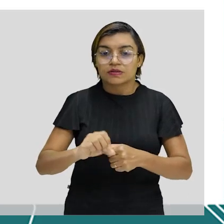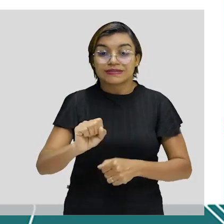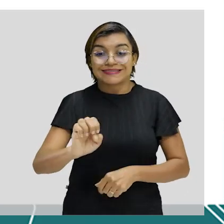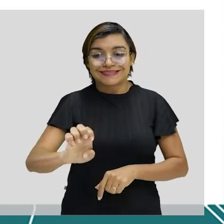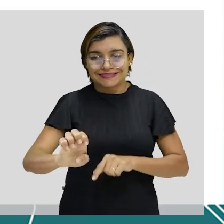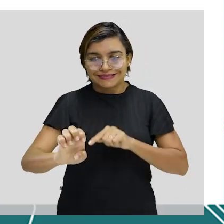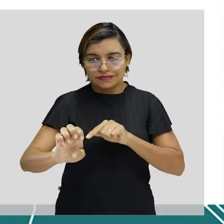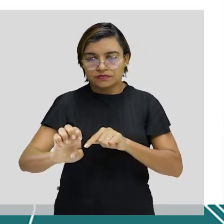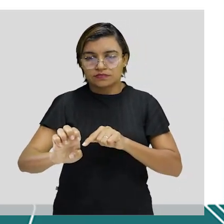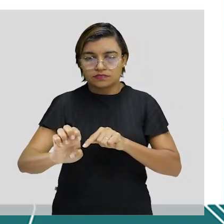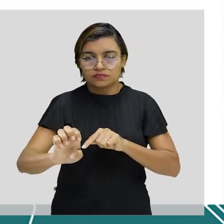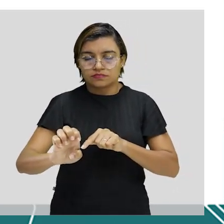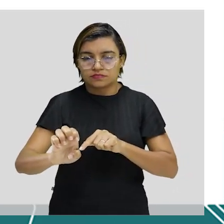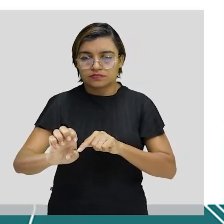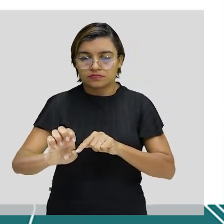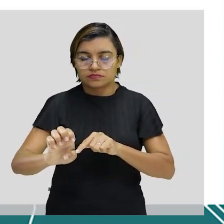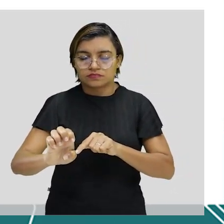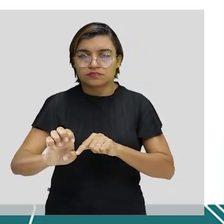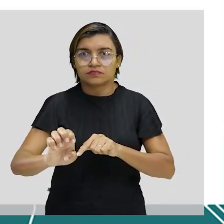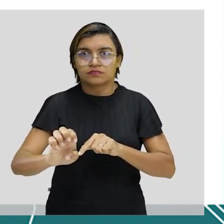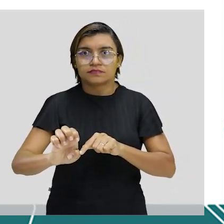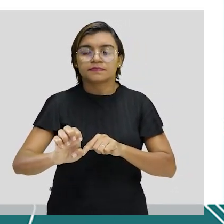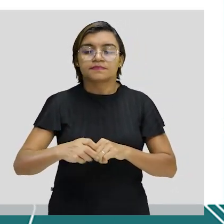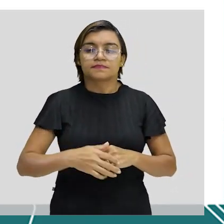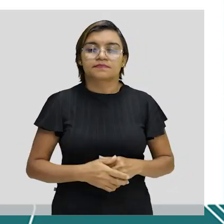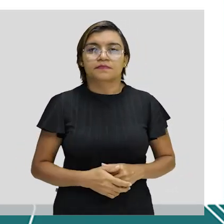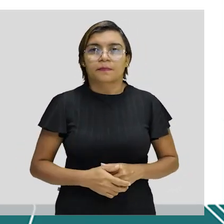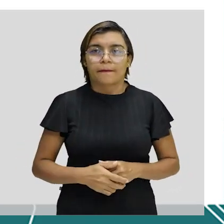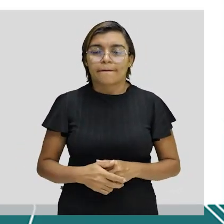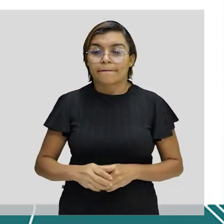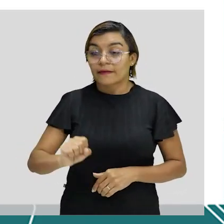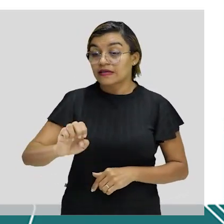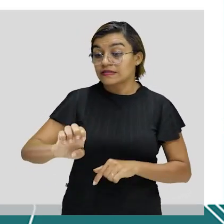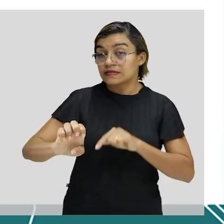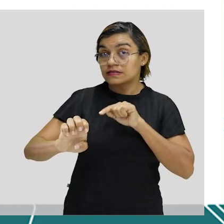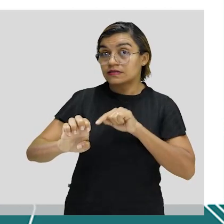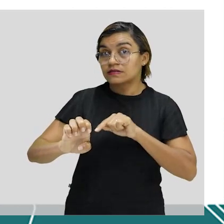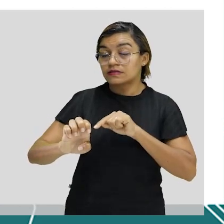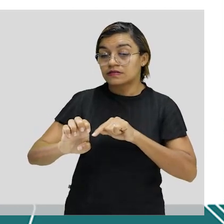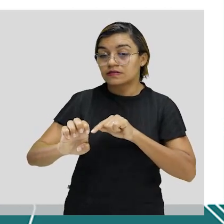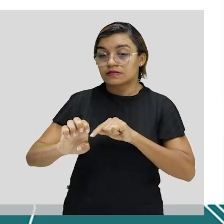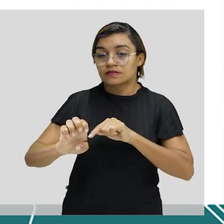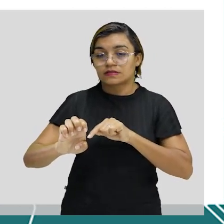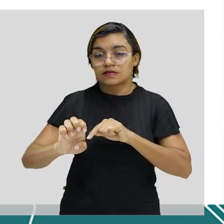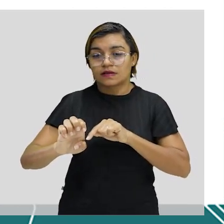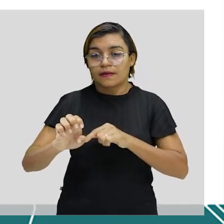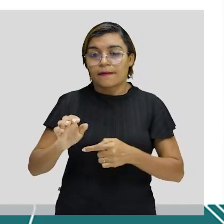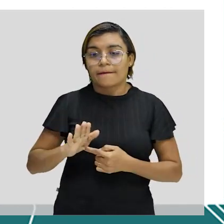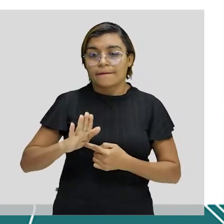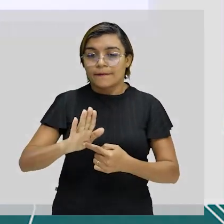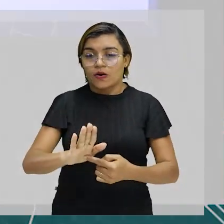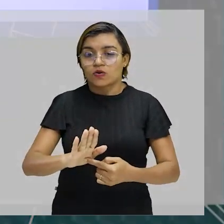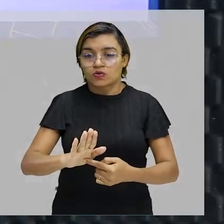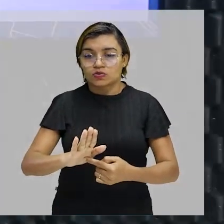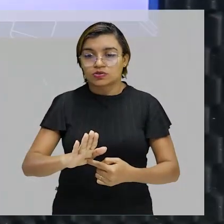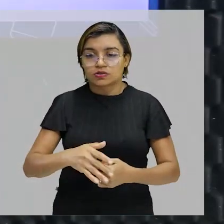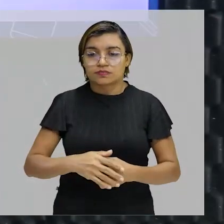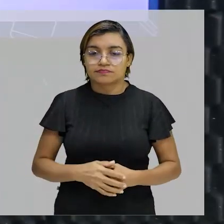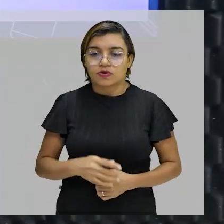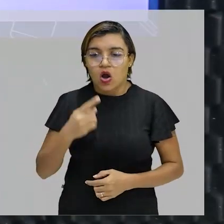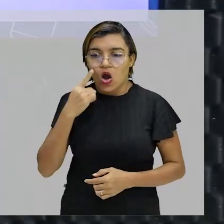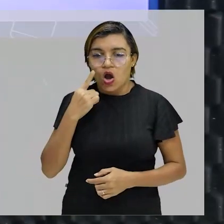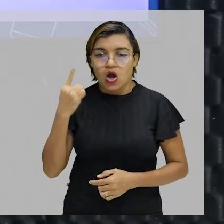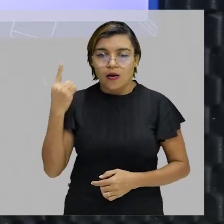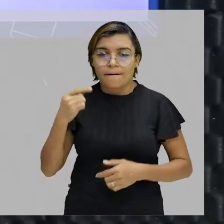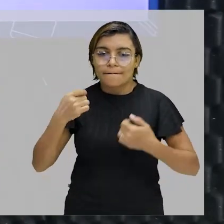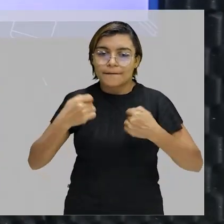si, tá? Não é sim. Do pronome si. Esse si aí é o índice de indeterminação do sujeito. Olha só. Precisa-se de